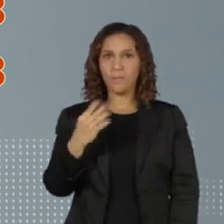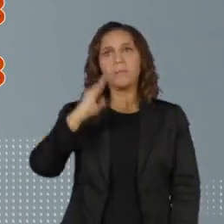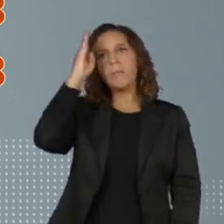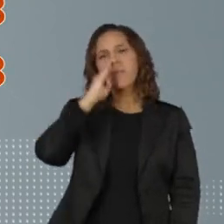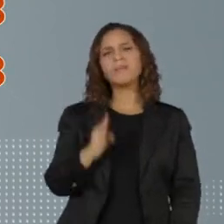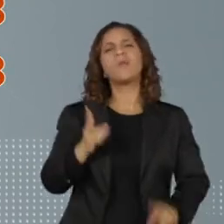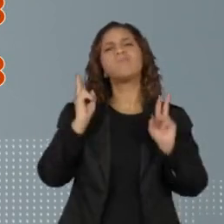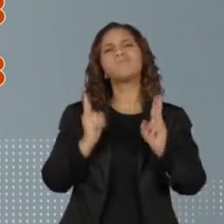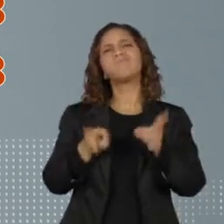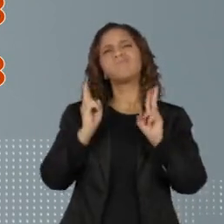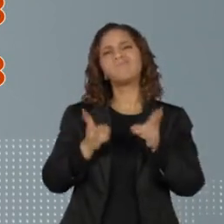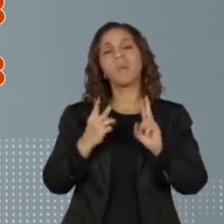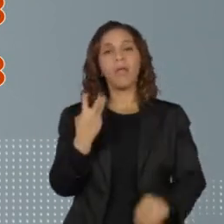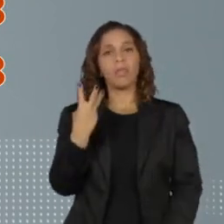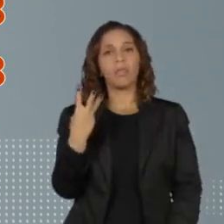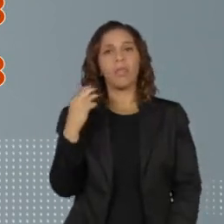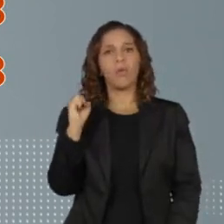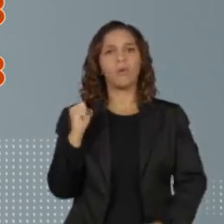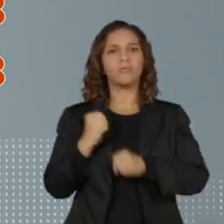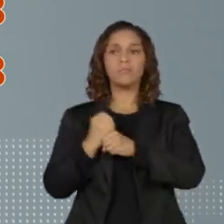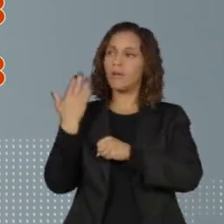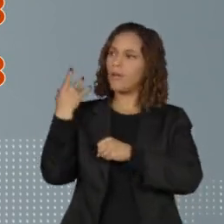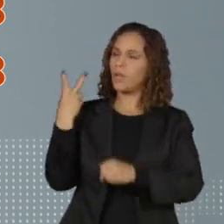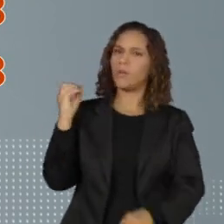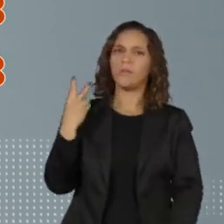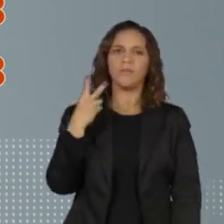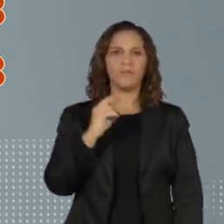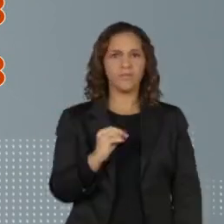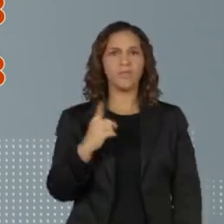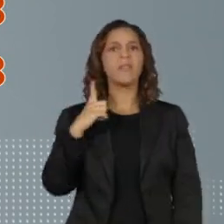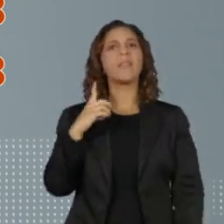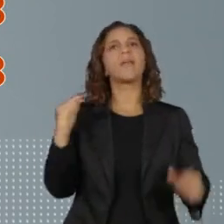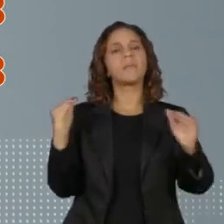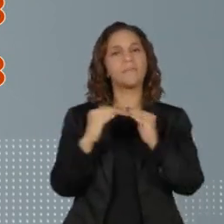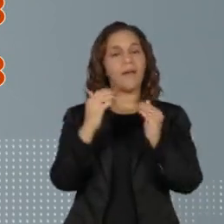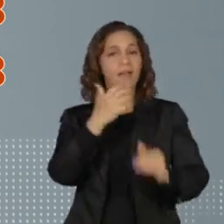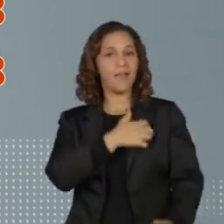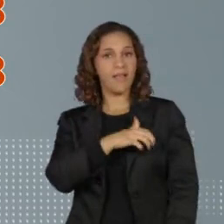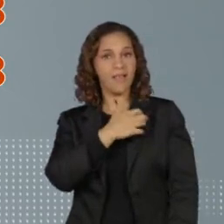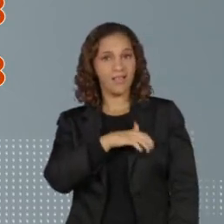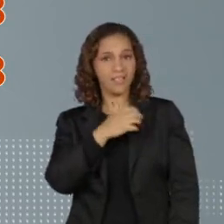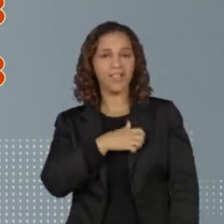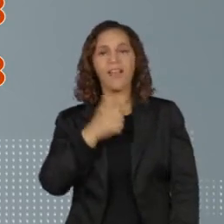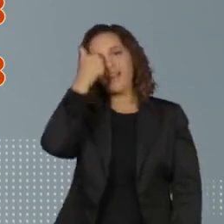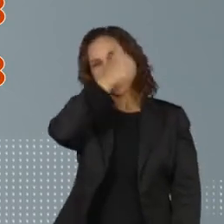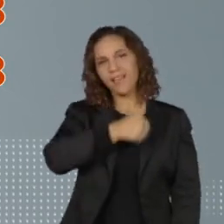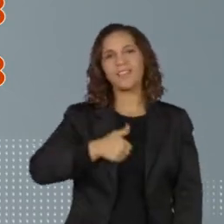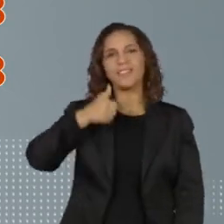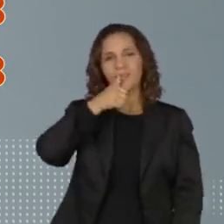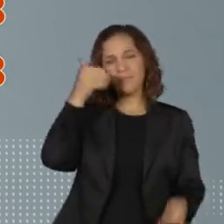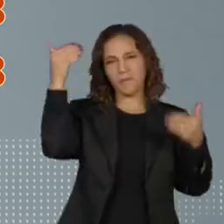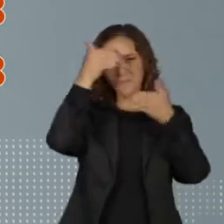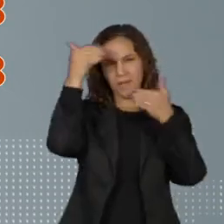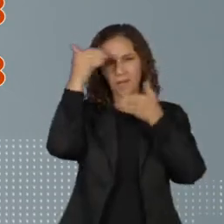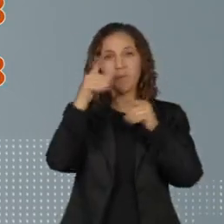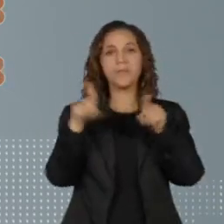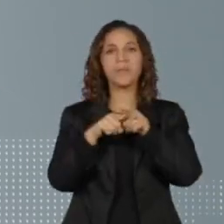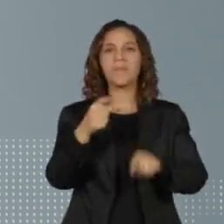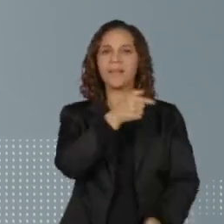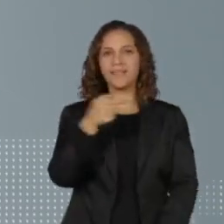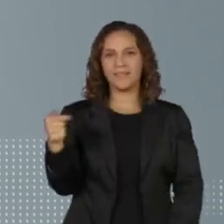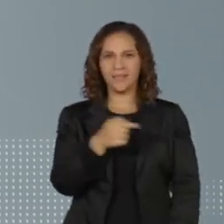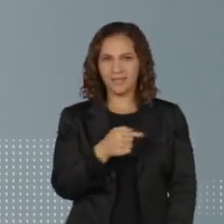os mesmos 38 pontos desde 2020 e está empatado com a Argentina Etiópia Marrocos e Tanzânia